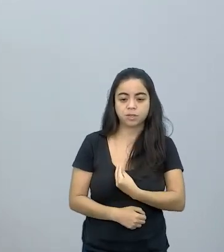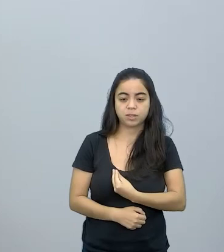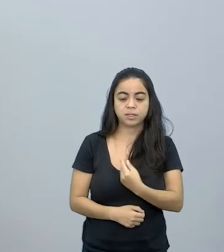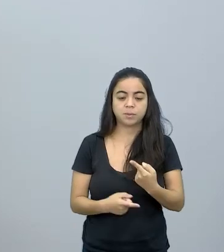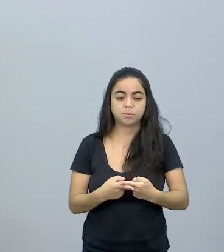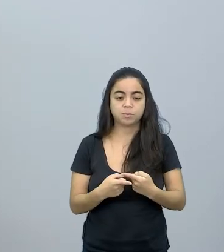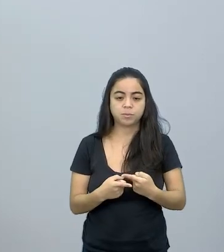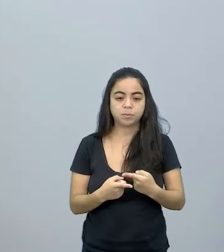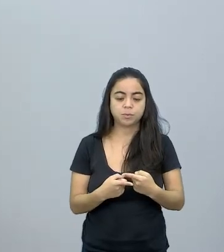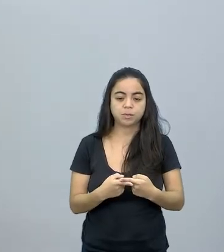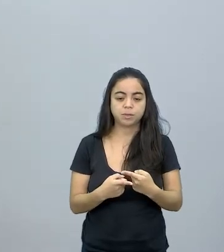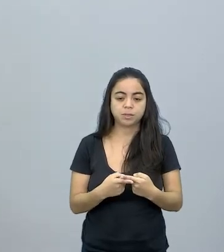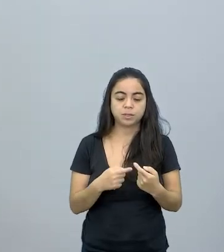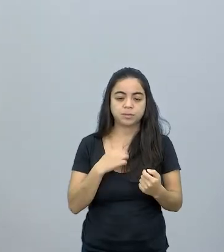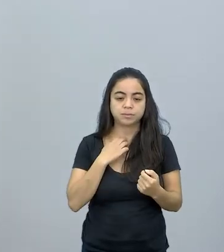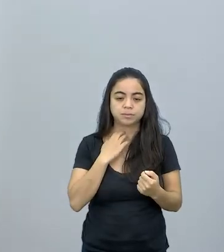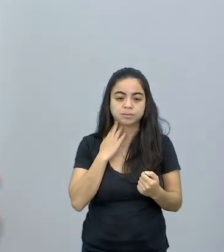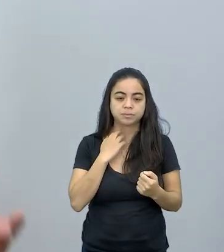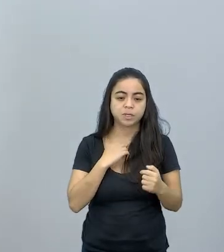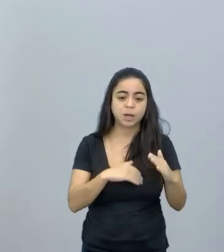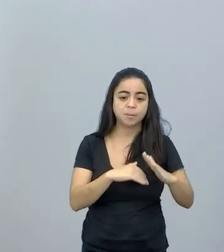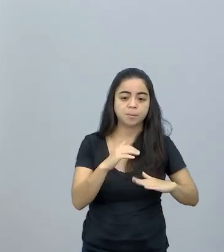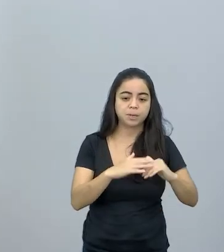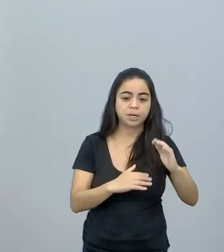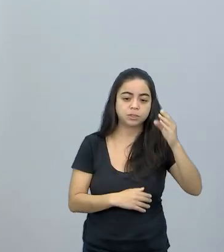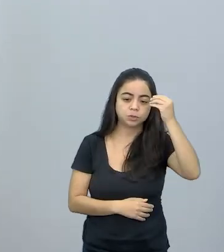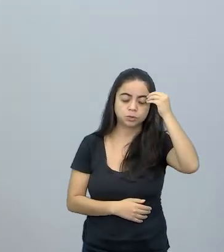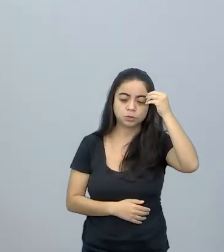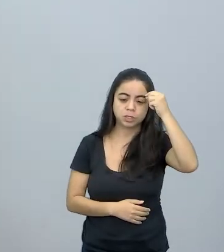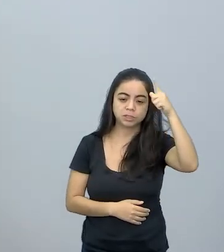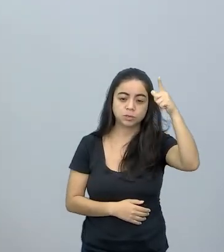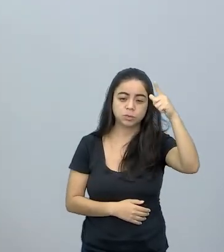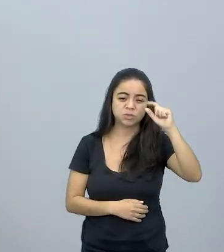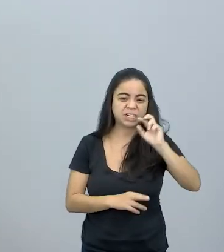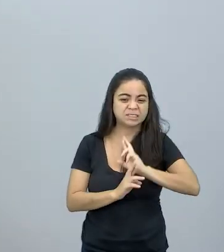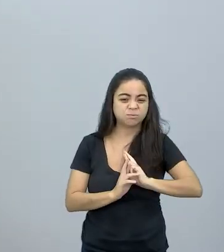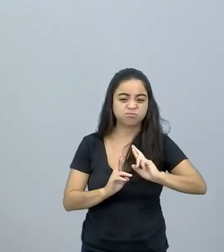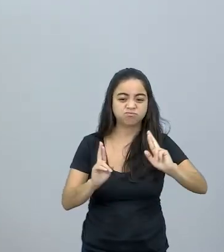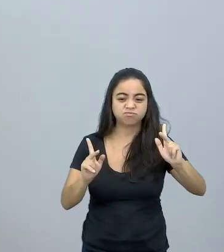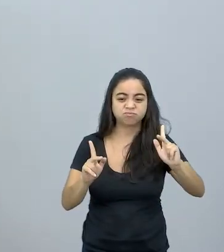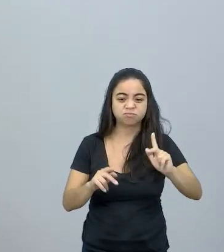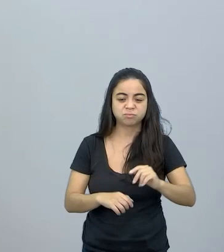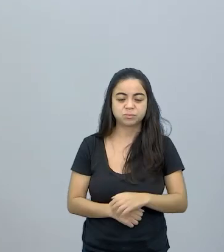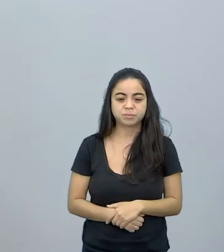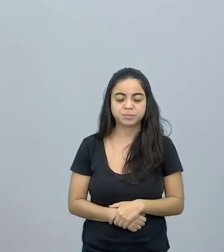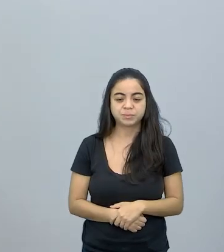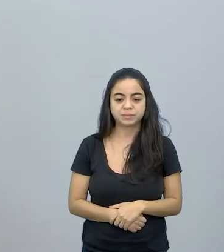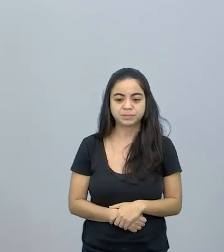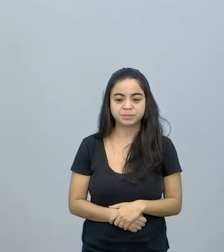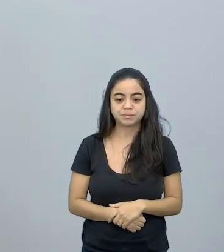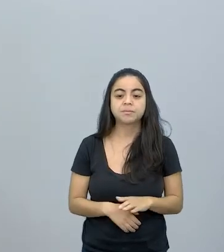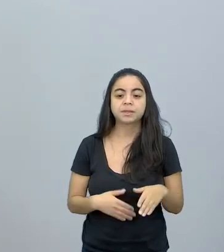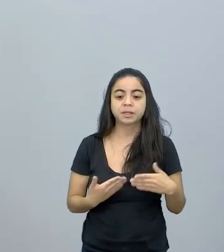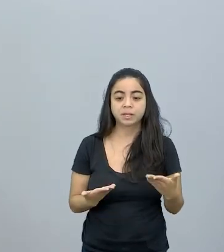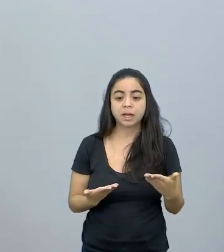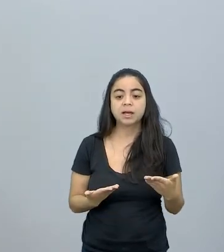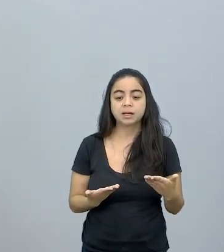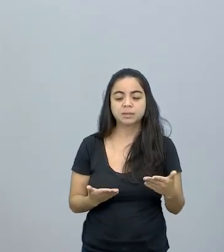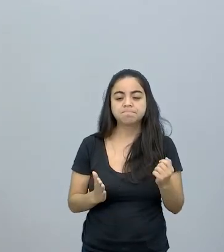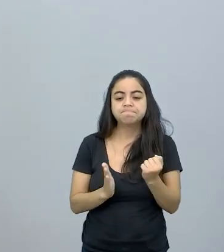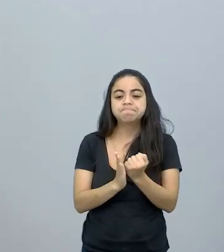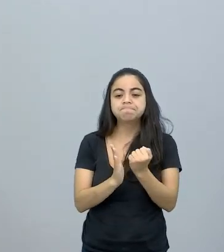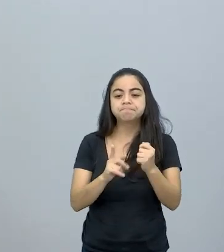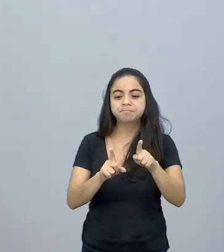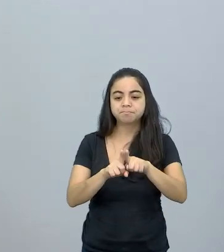têm referências ou práticas culturais completamente diferentes, né? Então isso acaba